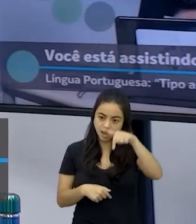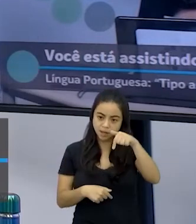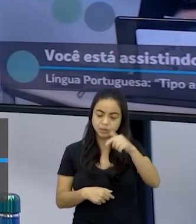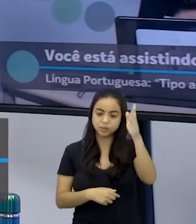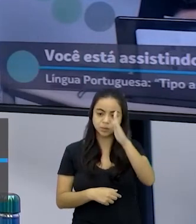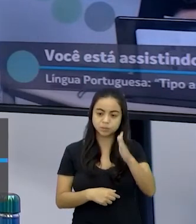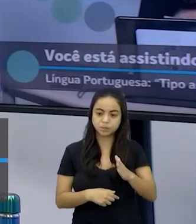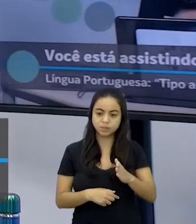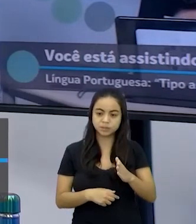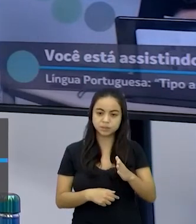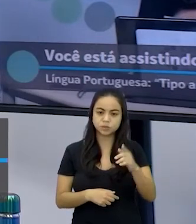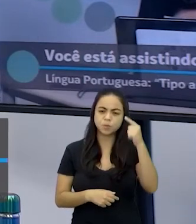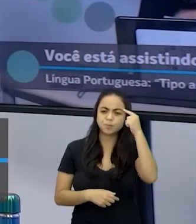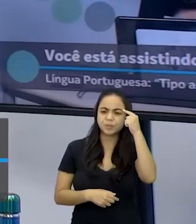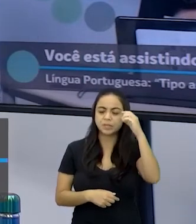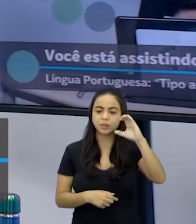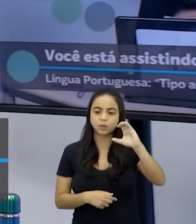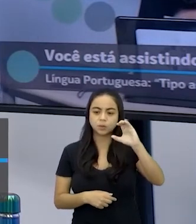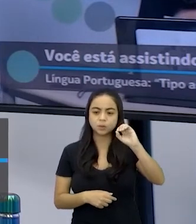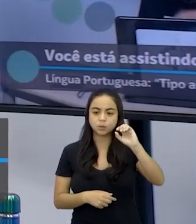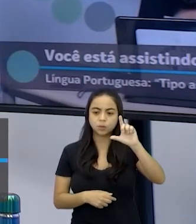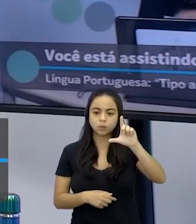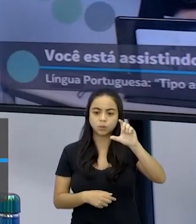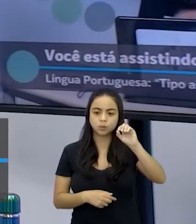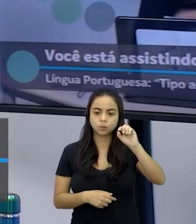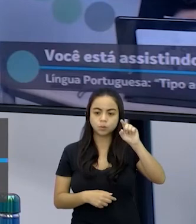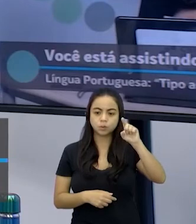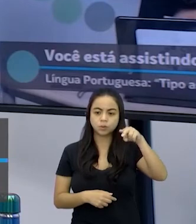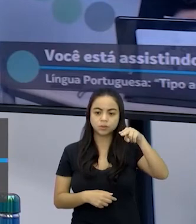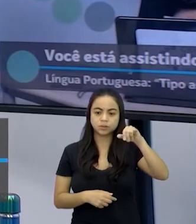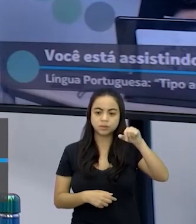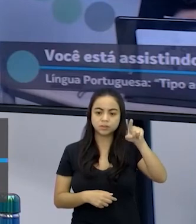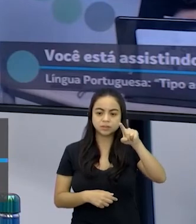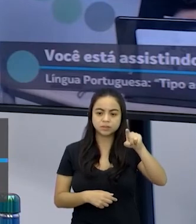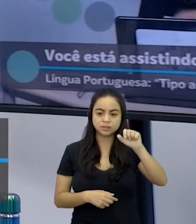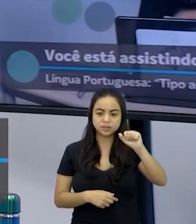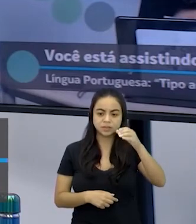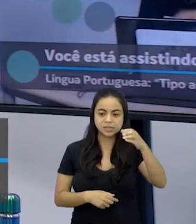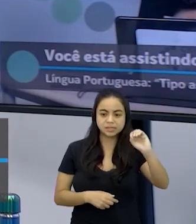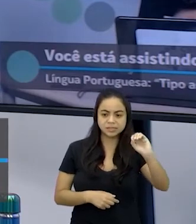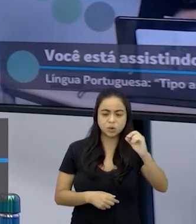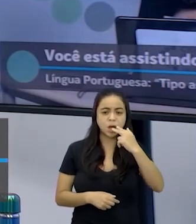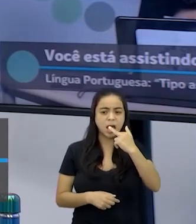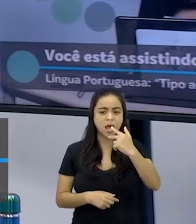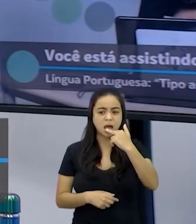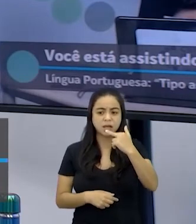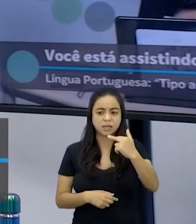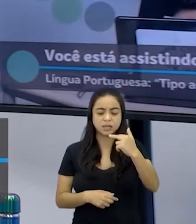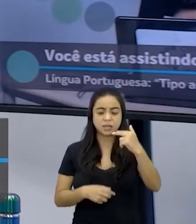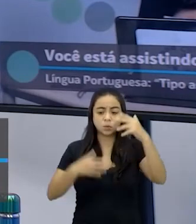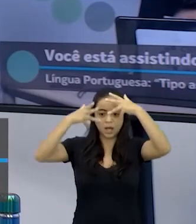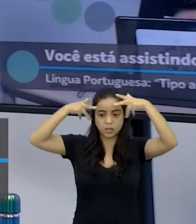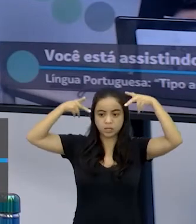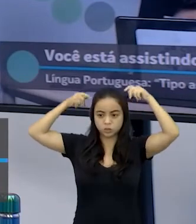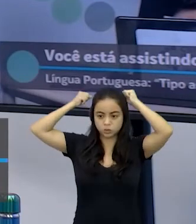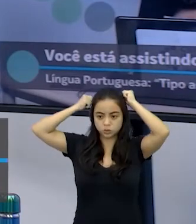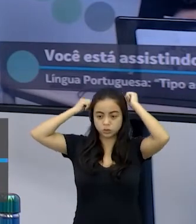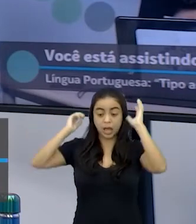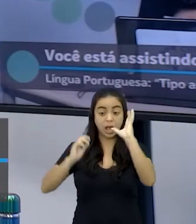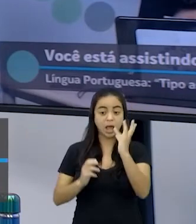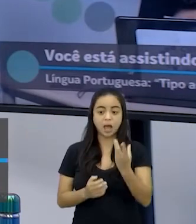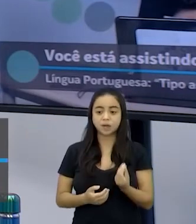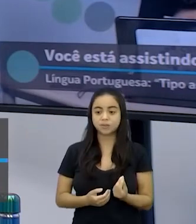também, né? Por que será que não deixaram aí os indígenas, os africanos que vieram? Pensa